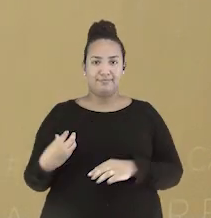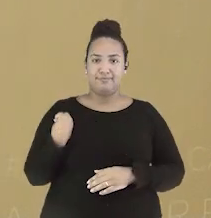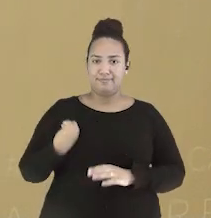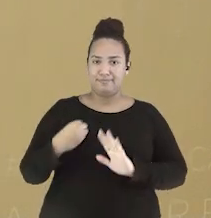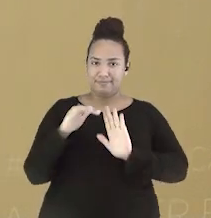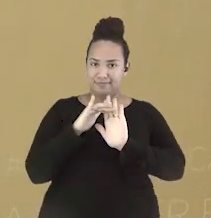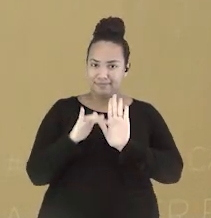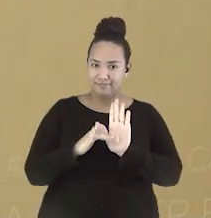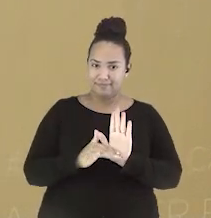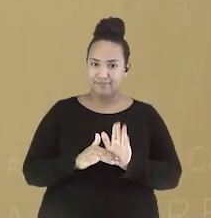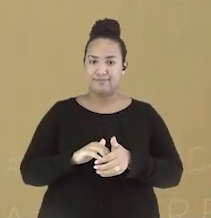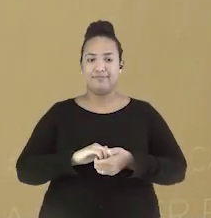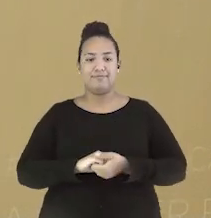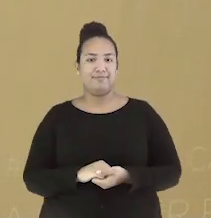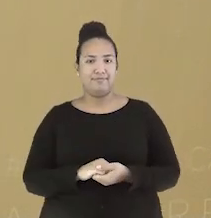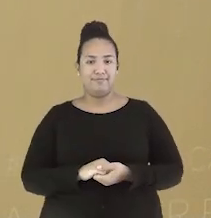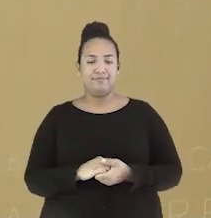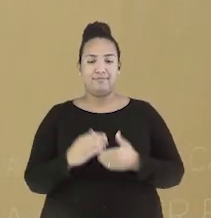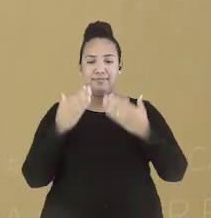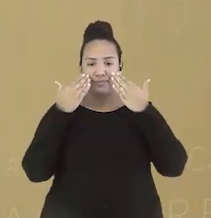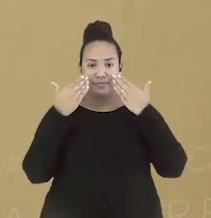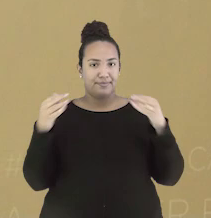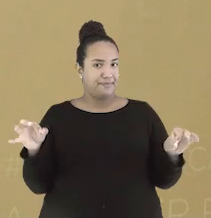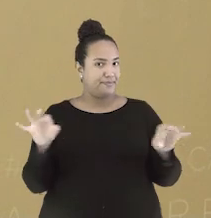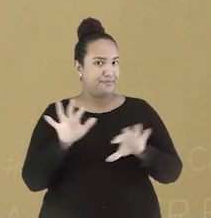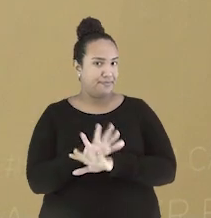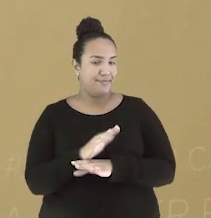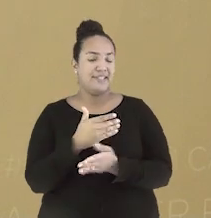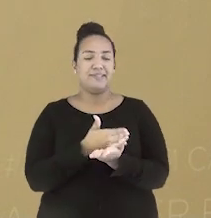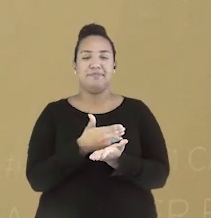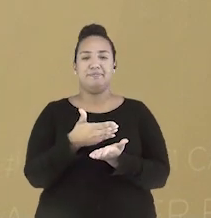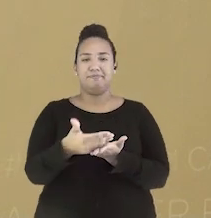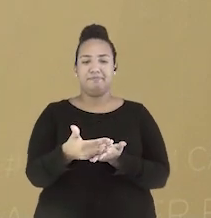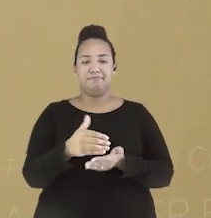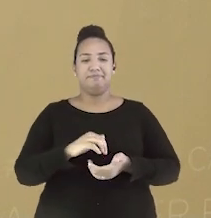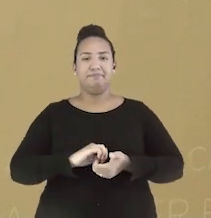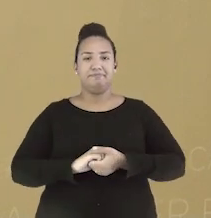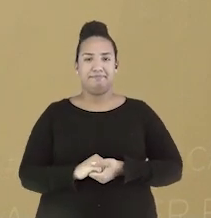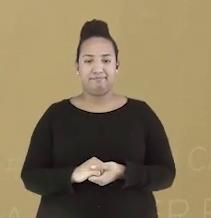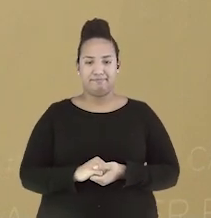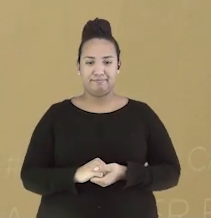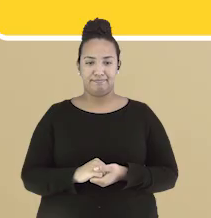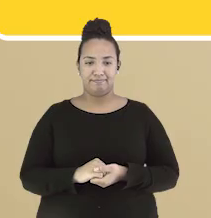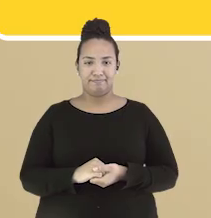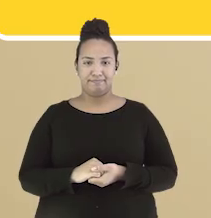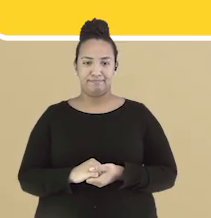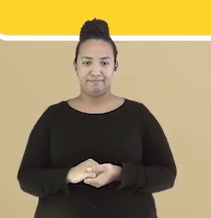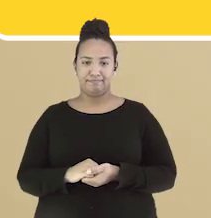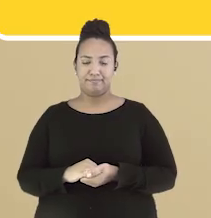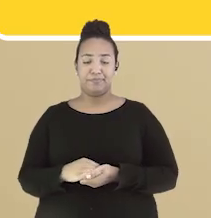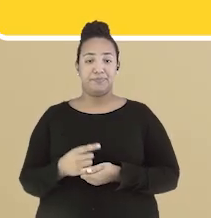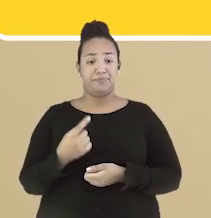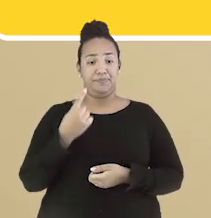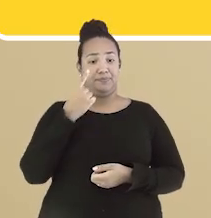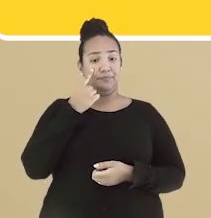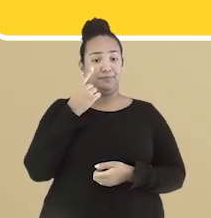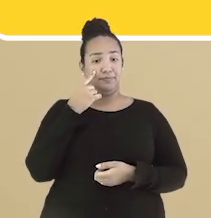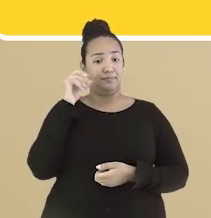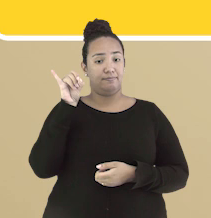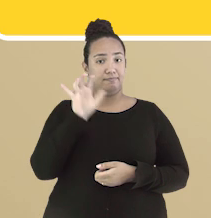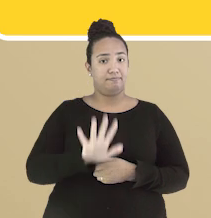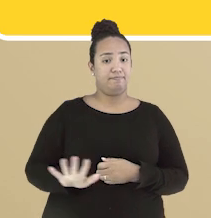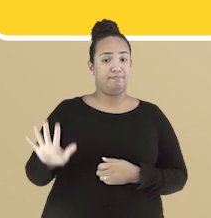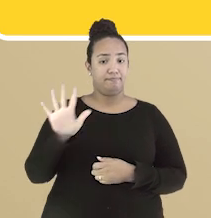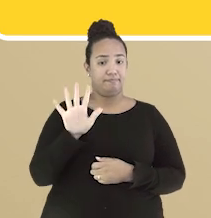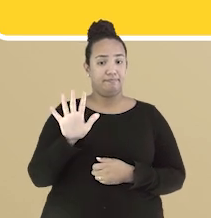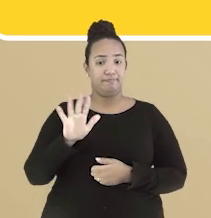e marcar a sua. Apresentações feitas, agora vamos para a nossa aula. Observe o material que